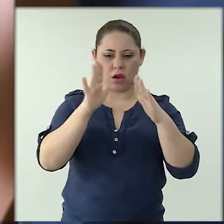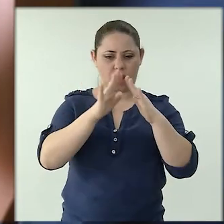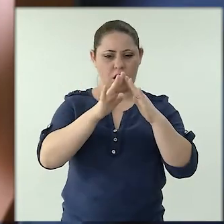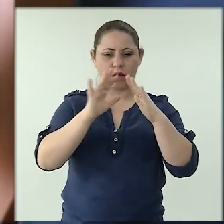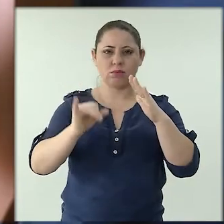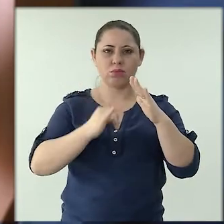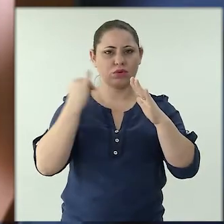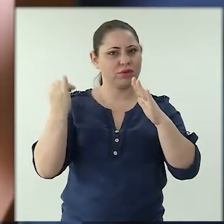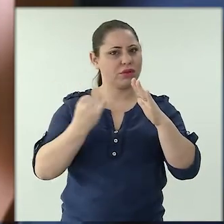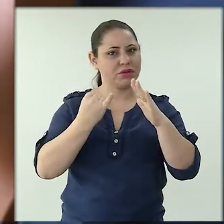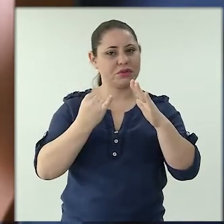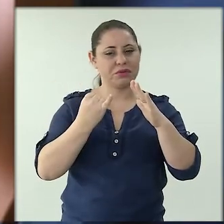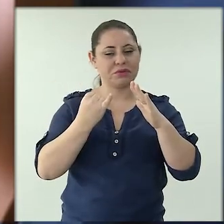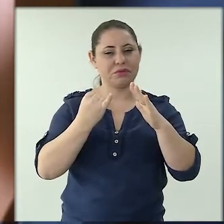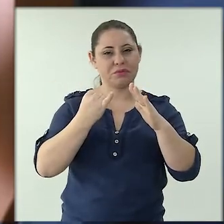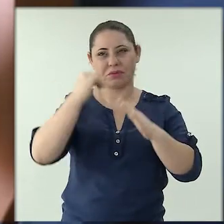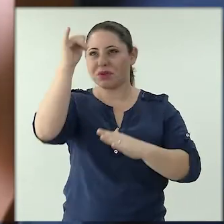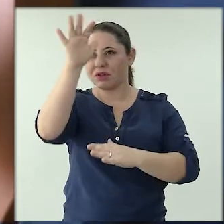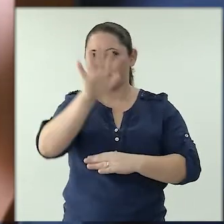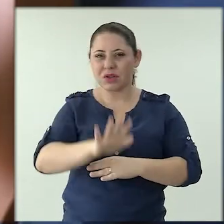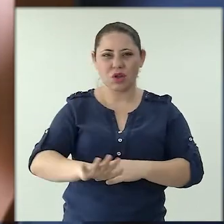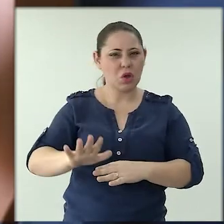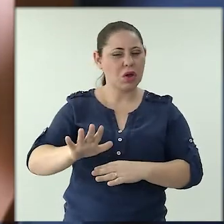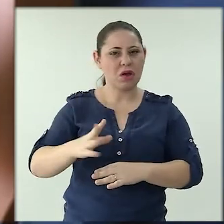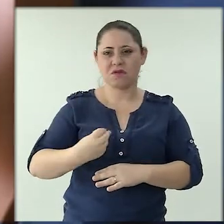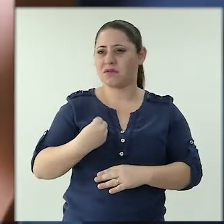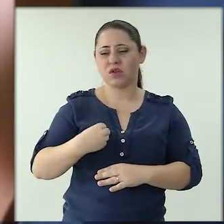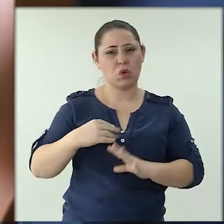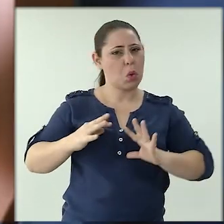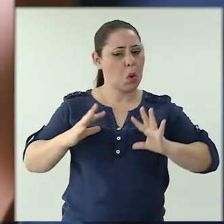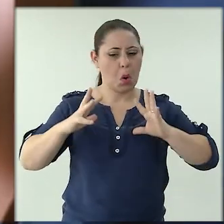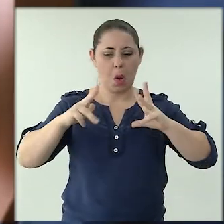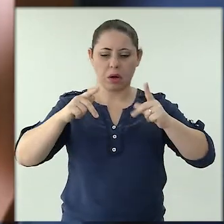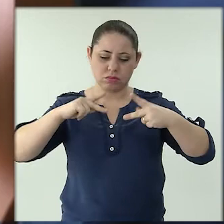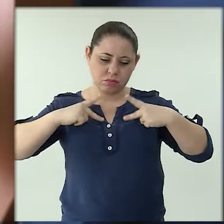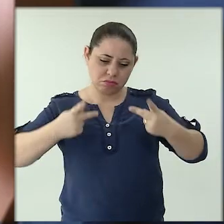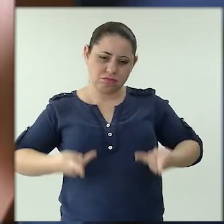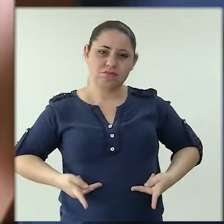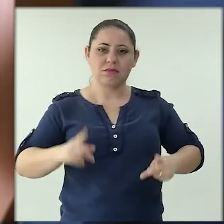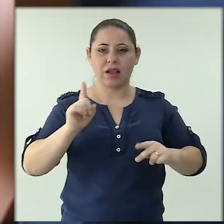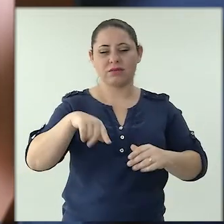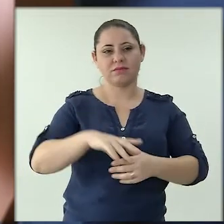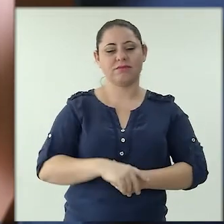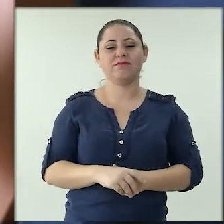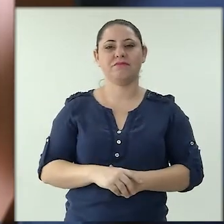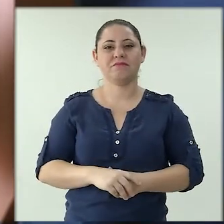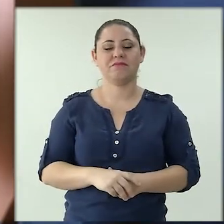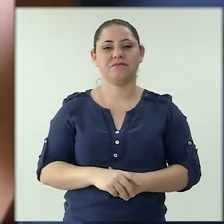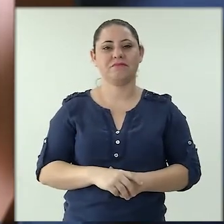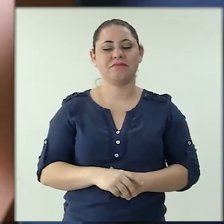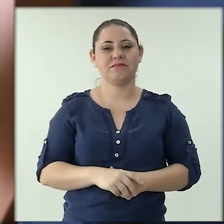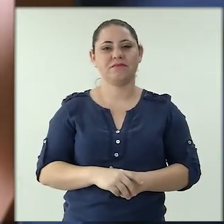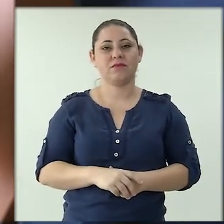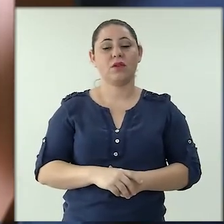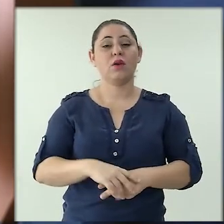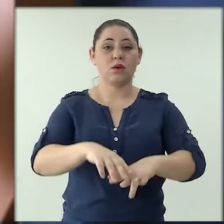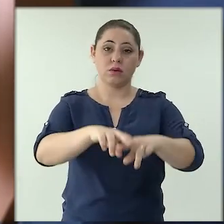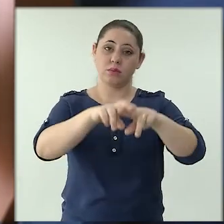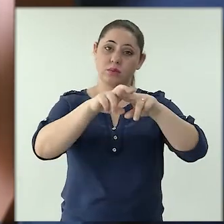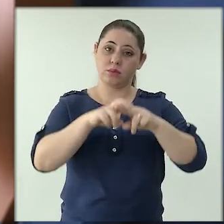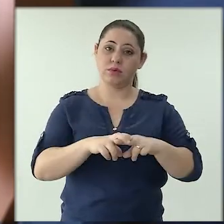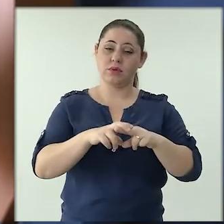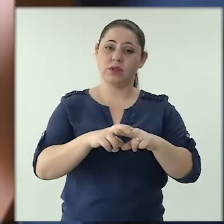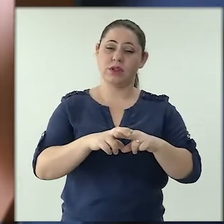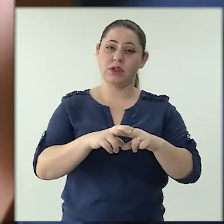vida de todo brasileiro. Para a vida de todo brasileiro, não, para a vida de todo ser humano, aliás, né? E, por